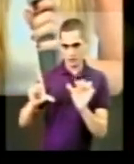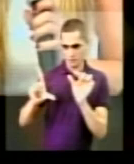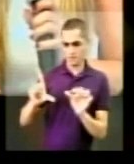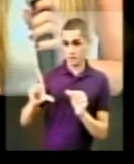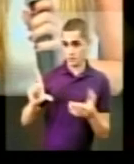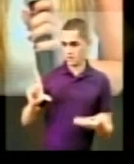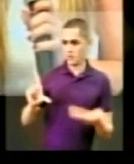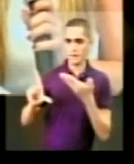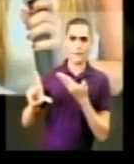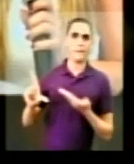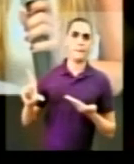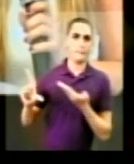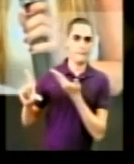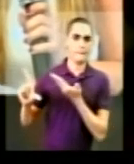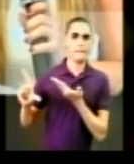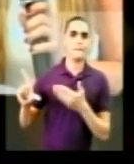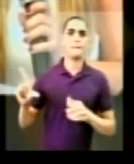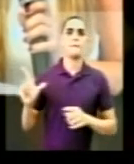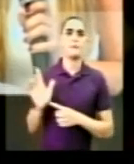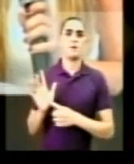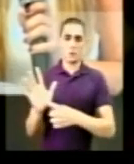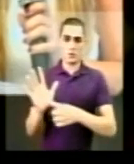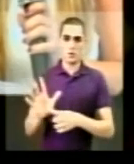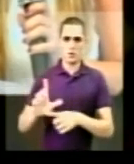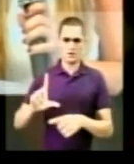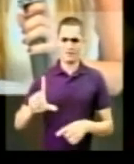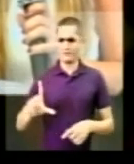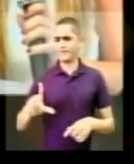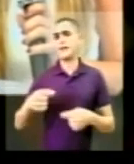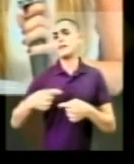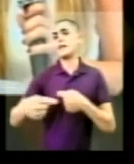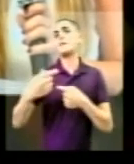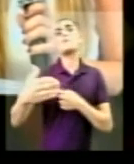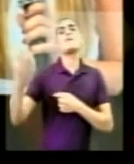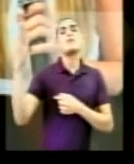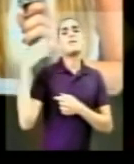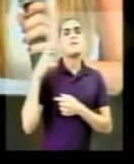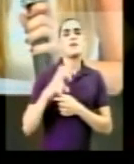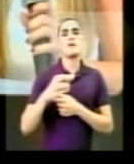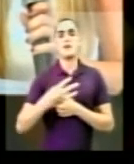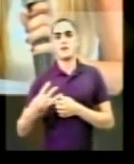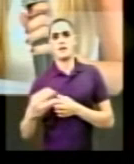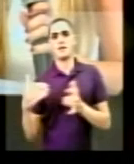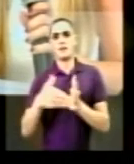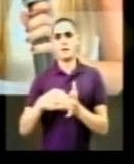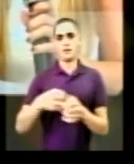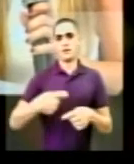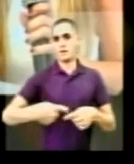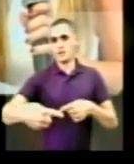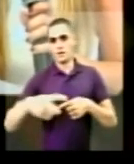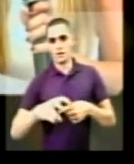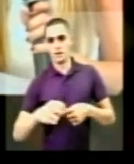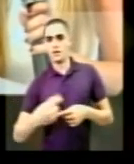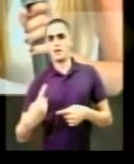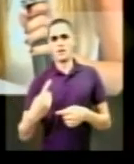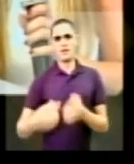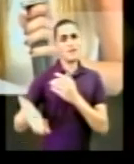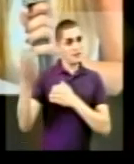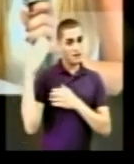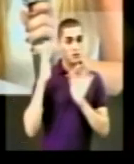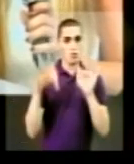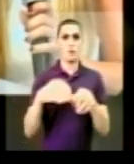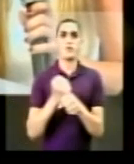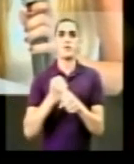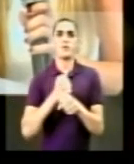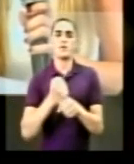nesses próximos slides que da semana 53 para 51 nós tivemos um aumento importante, quer dizer, do fim do